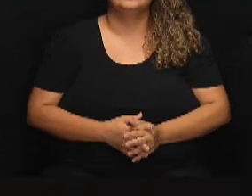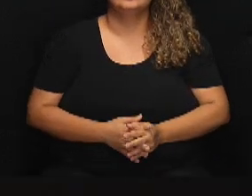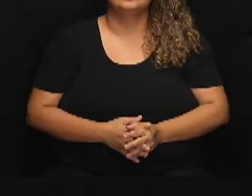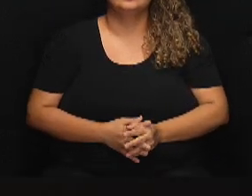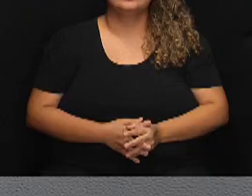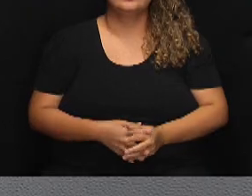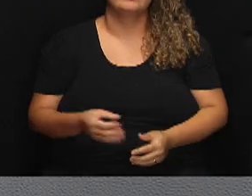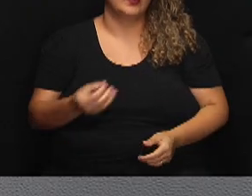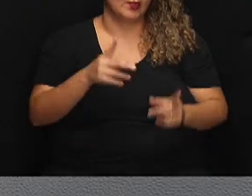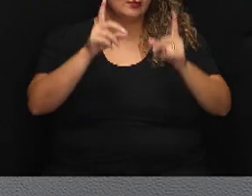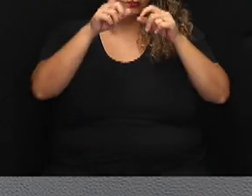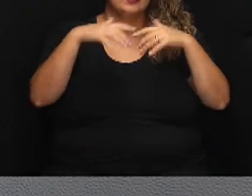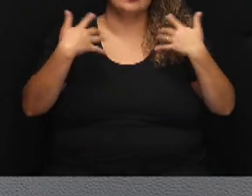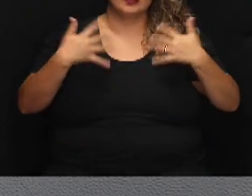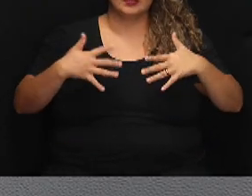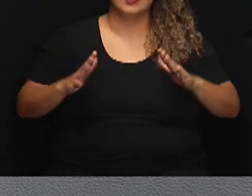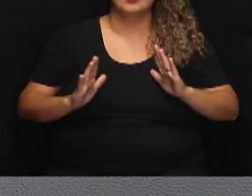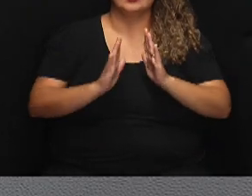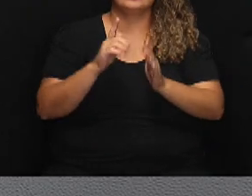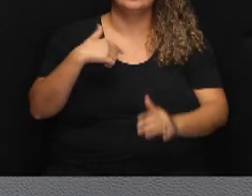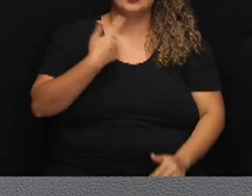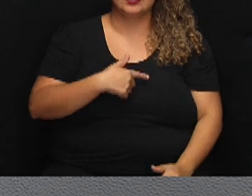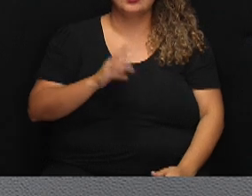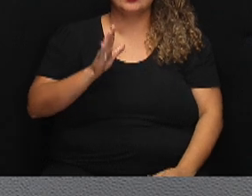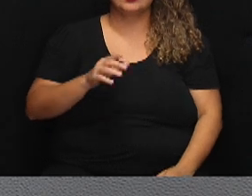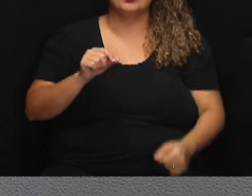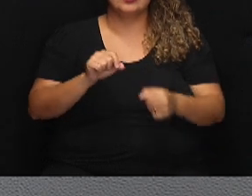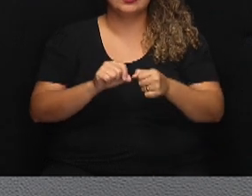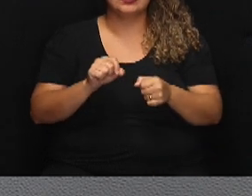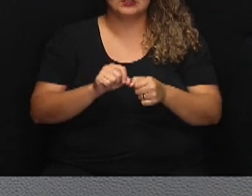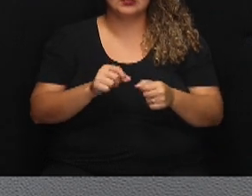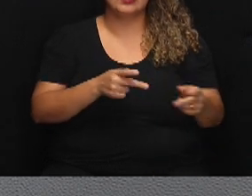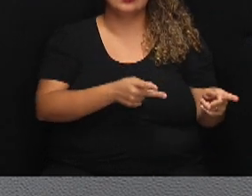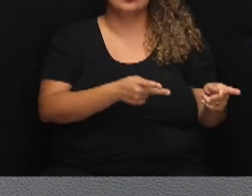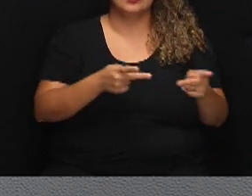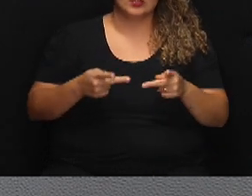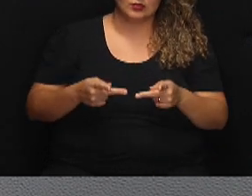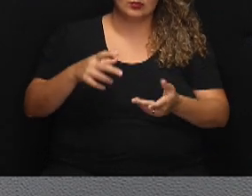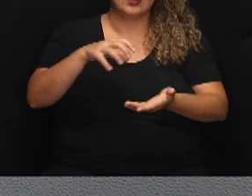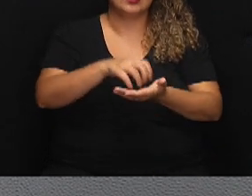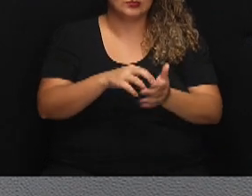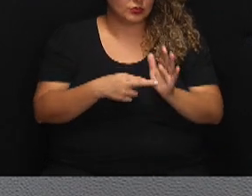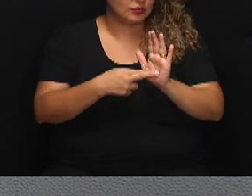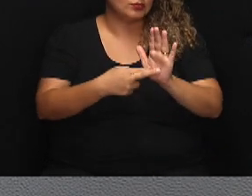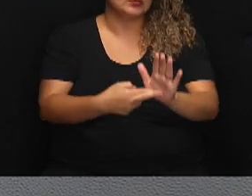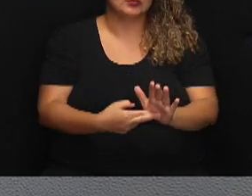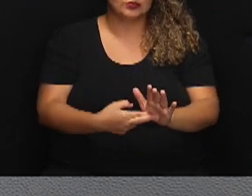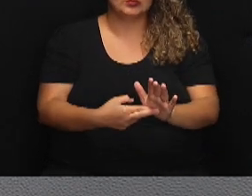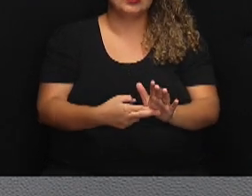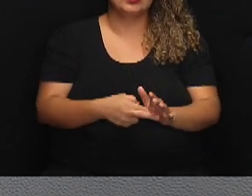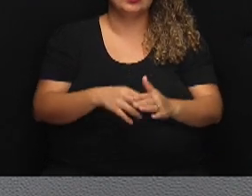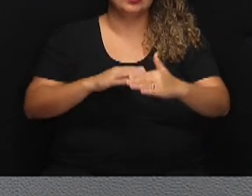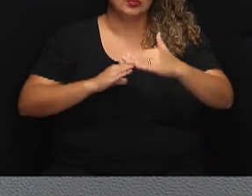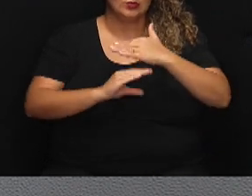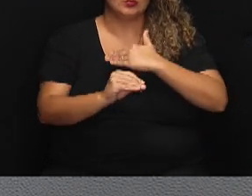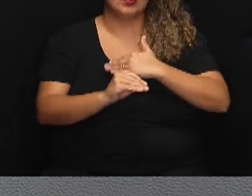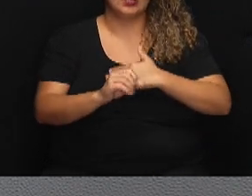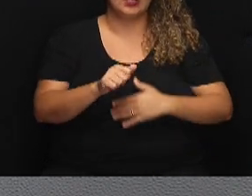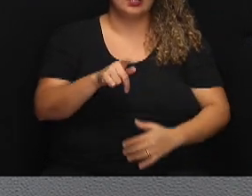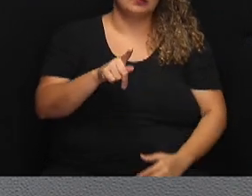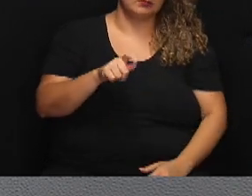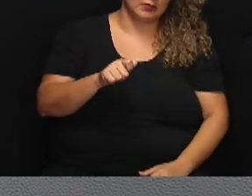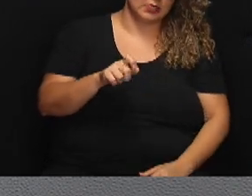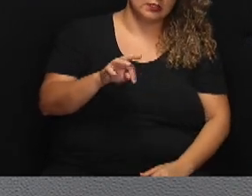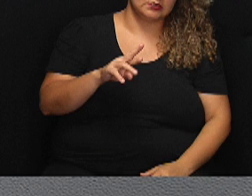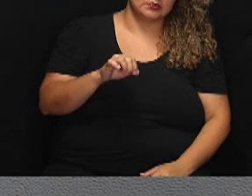um novo desafio que a gente está enfrentando, né? A gente já realizou, inclusive, uma visita ao Centro de Referência do Migrante, apatriado, para a gente